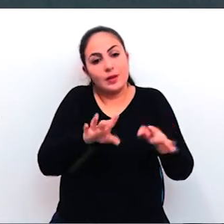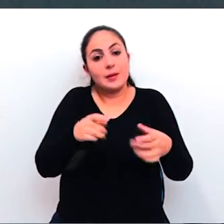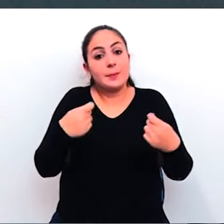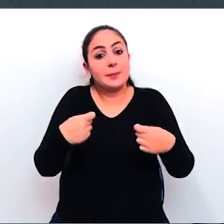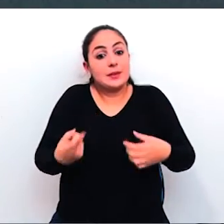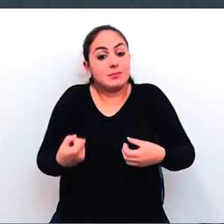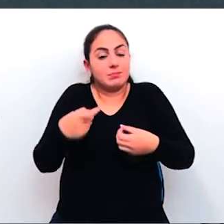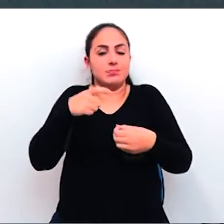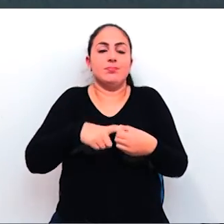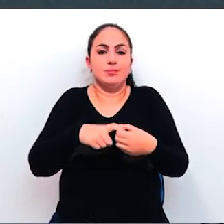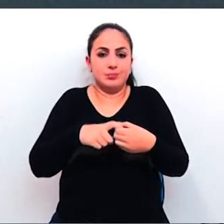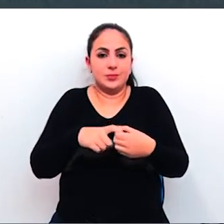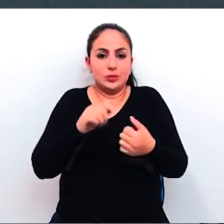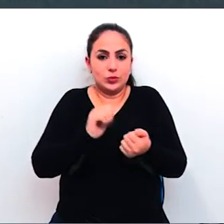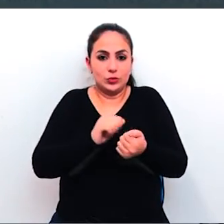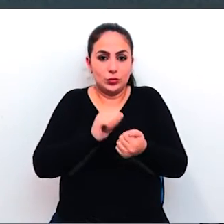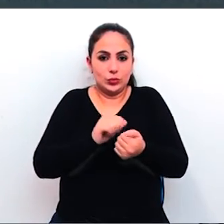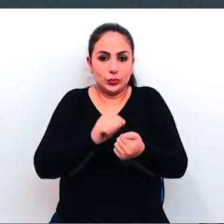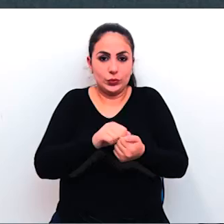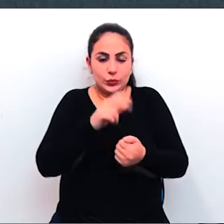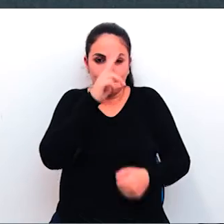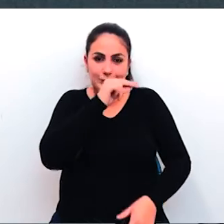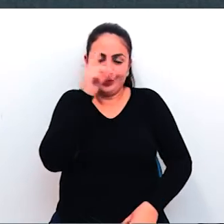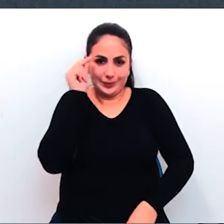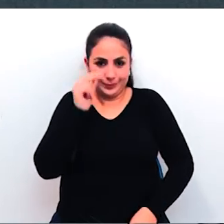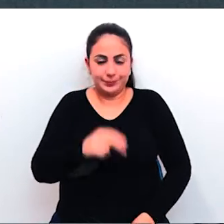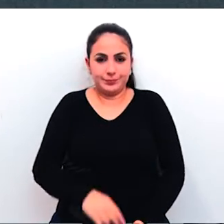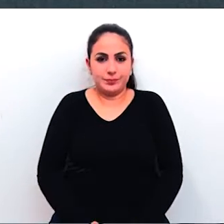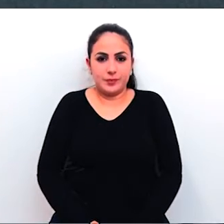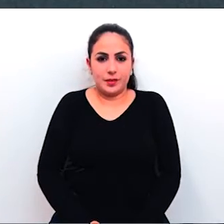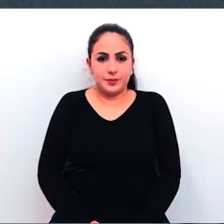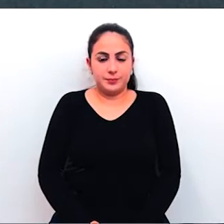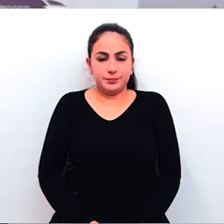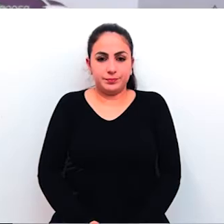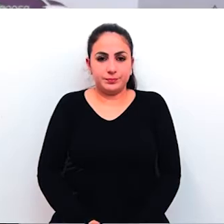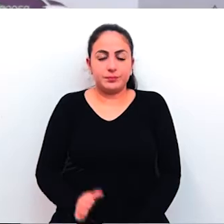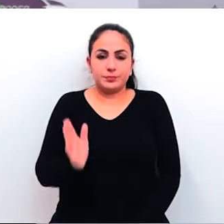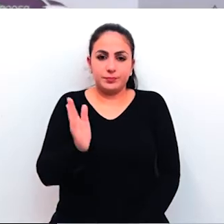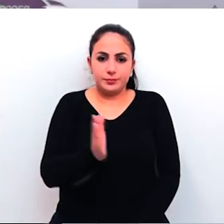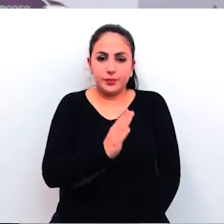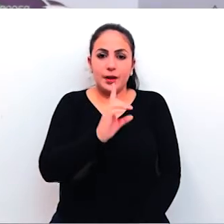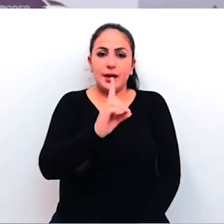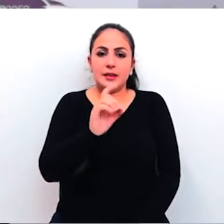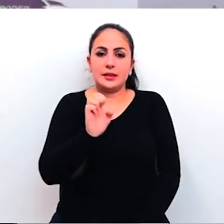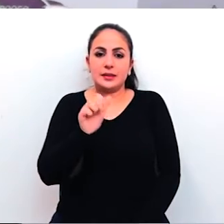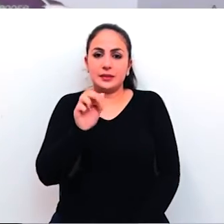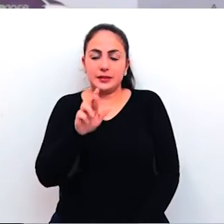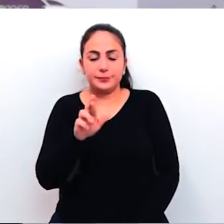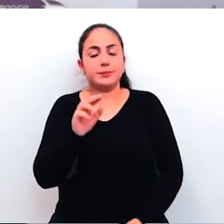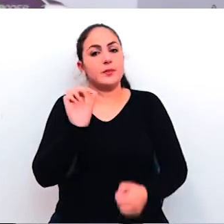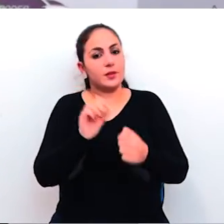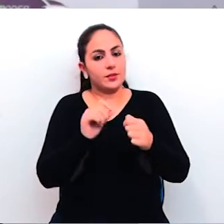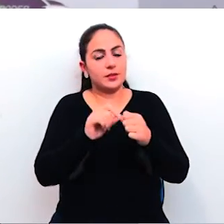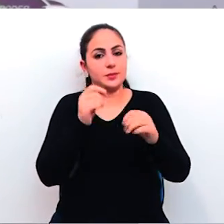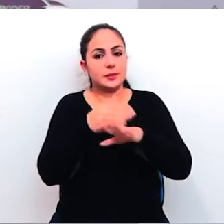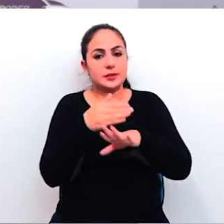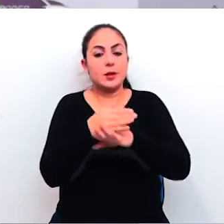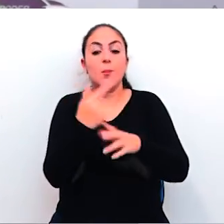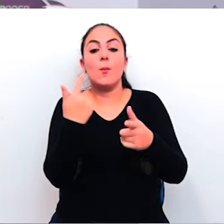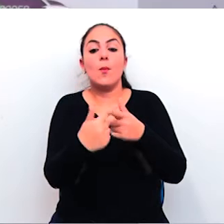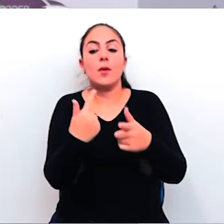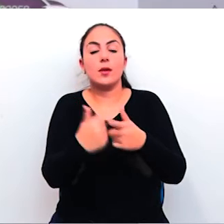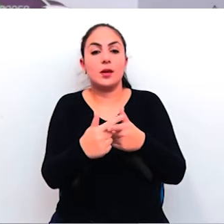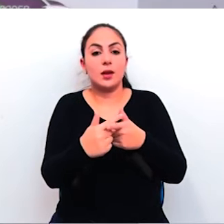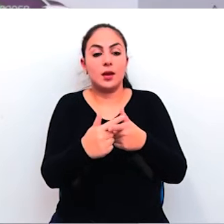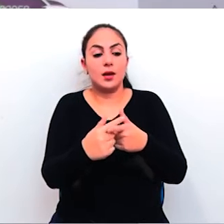diálogo uma parceria deve ser firmada com o poder executivo se faz presente também no